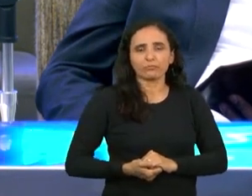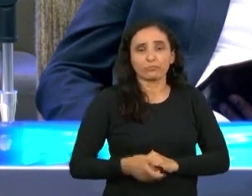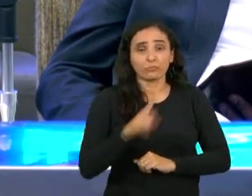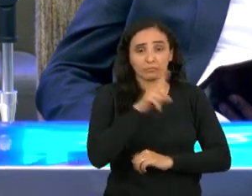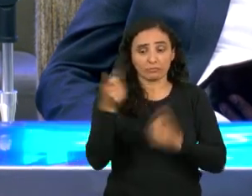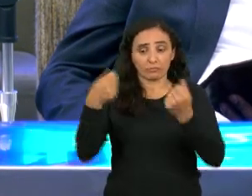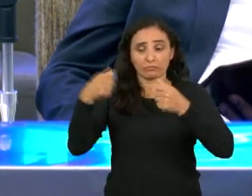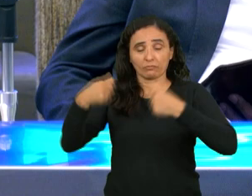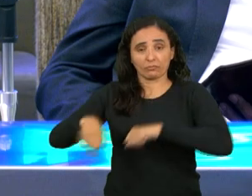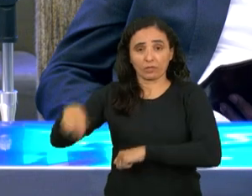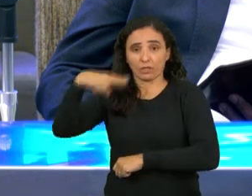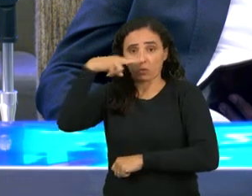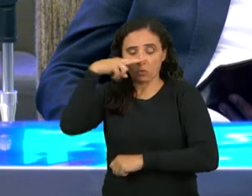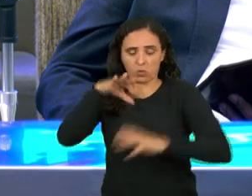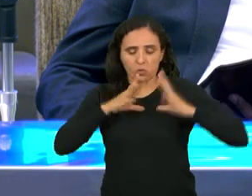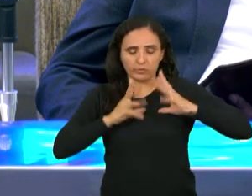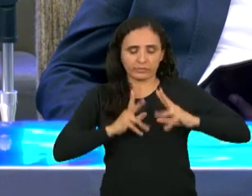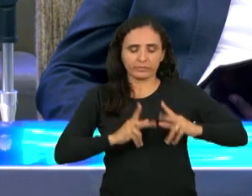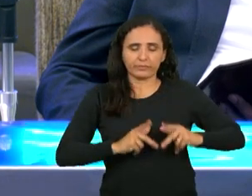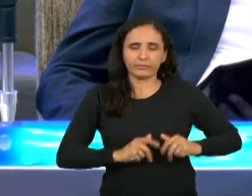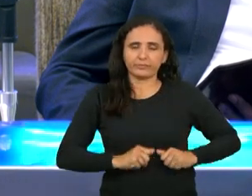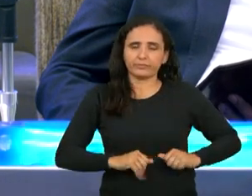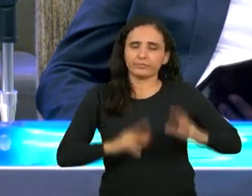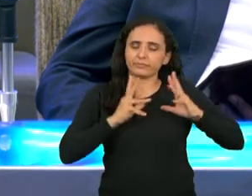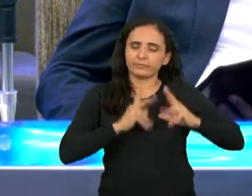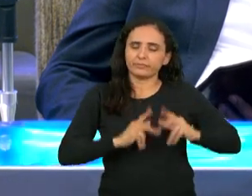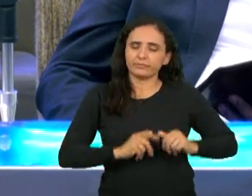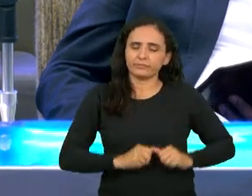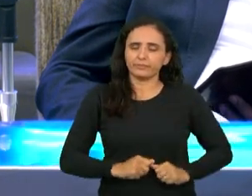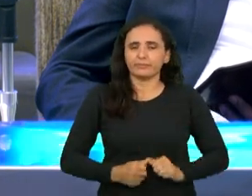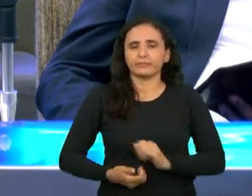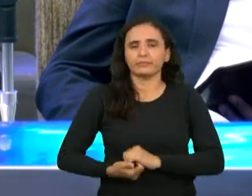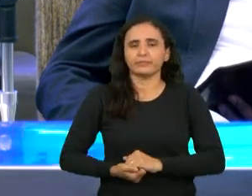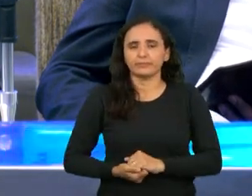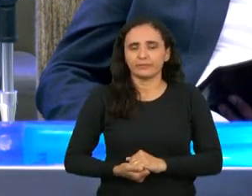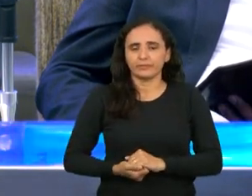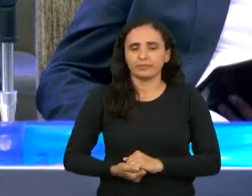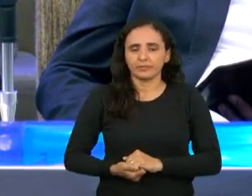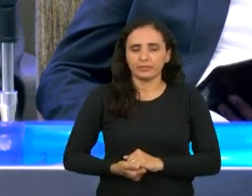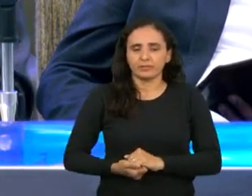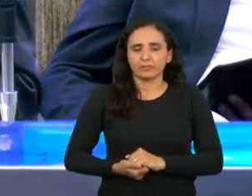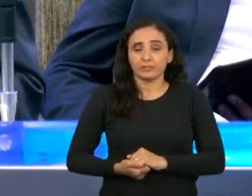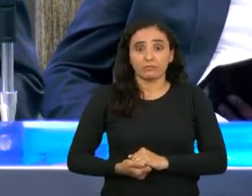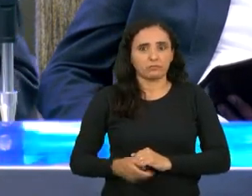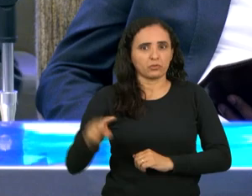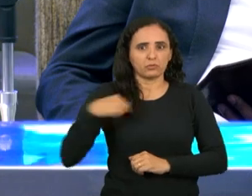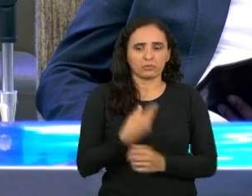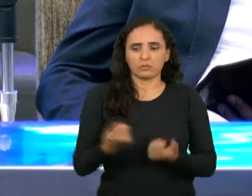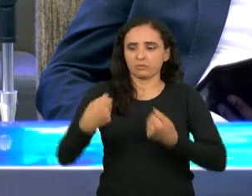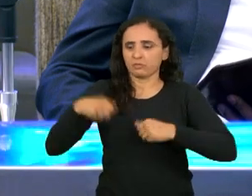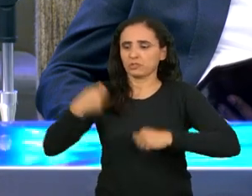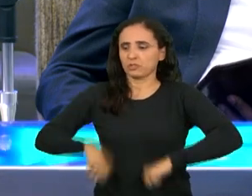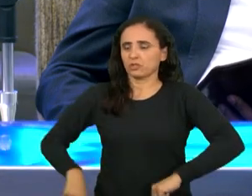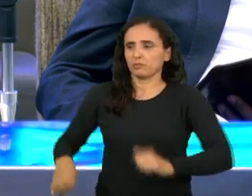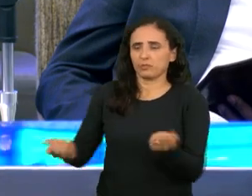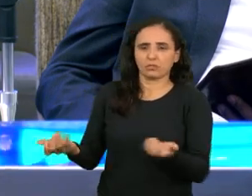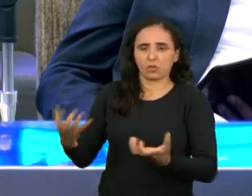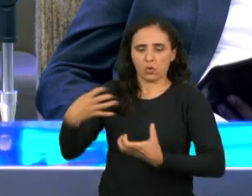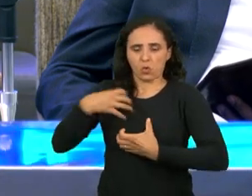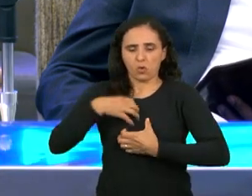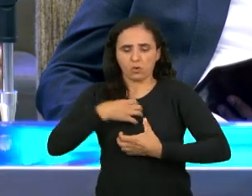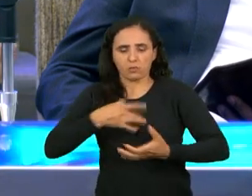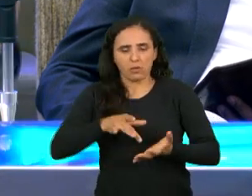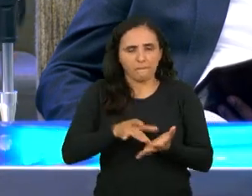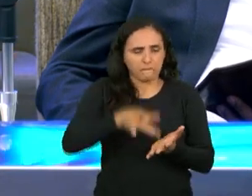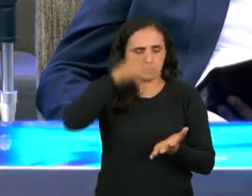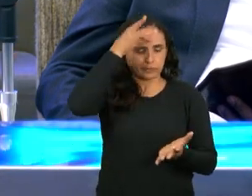desagradáveis a Deus do mundo Nós temos que nos proteger delas nós temos que proteger a nossa